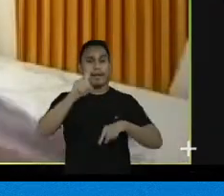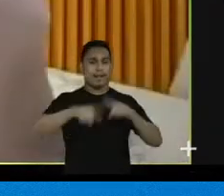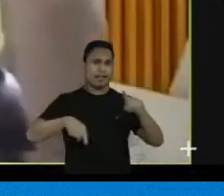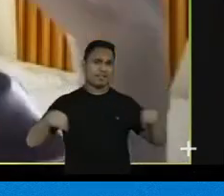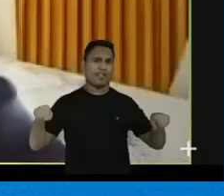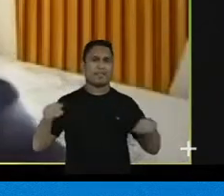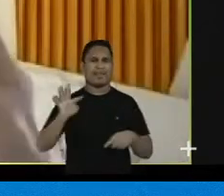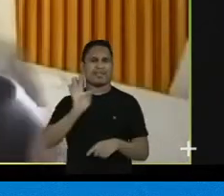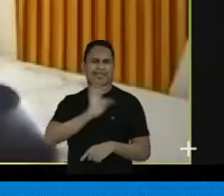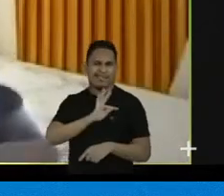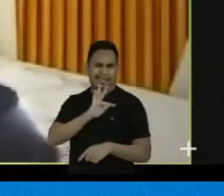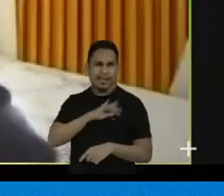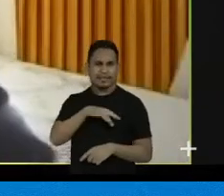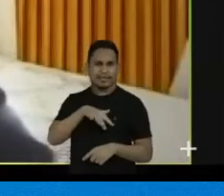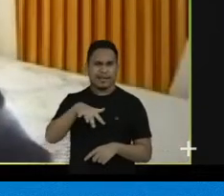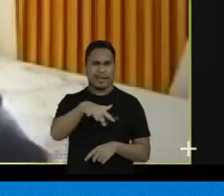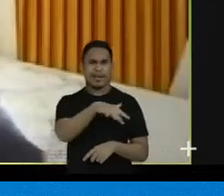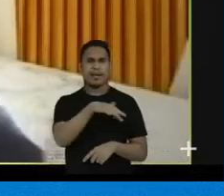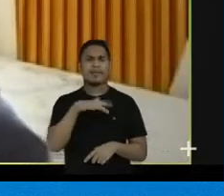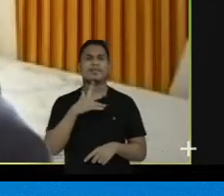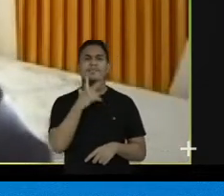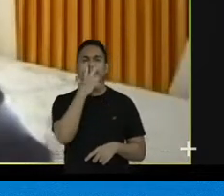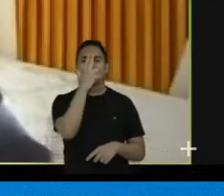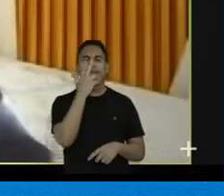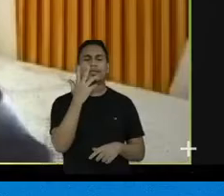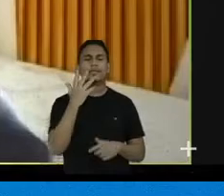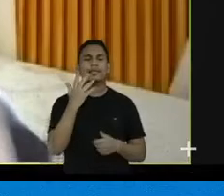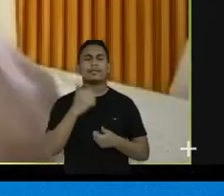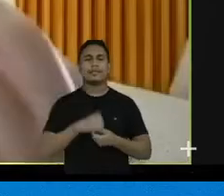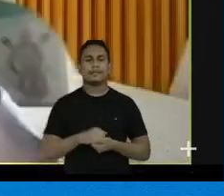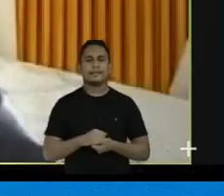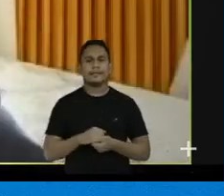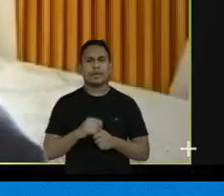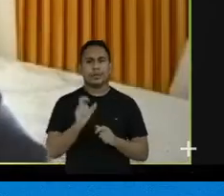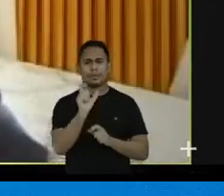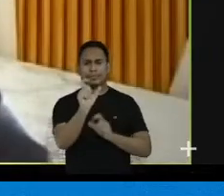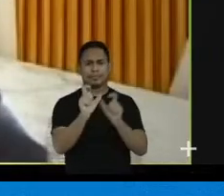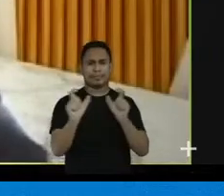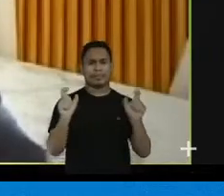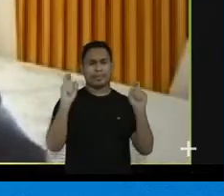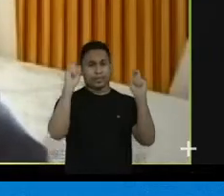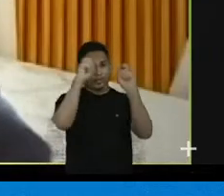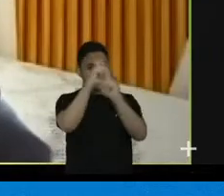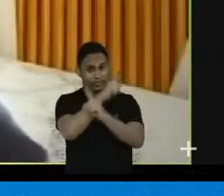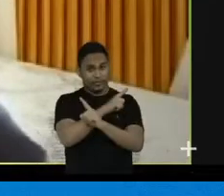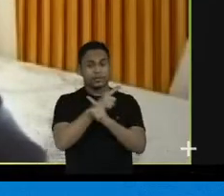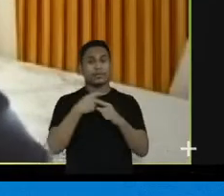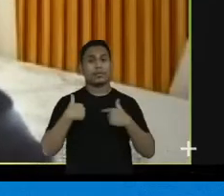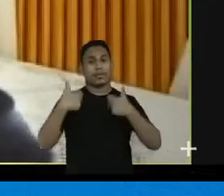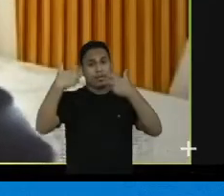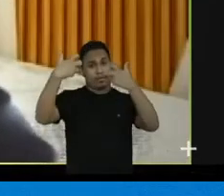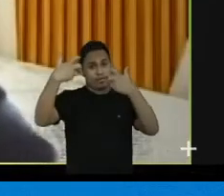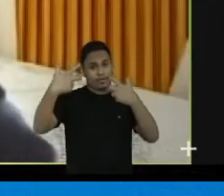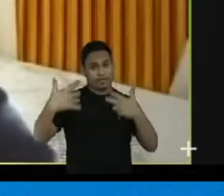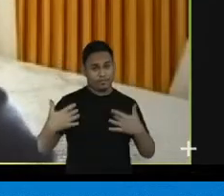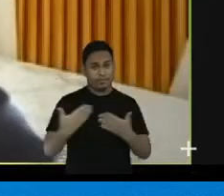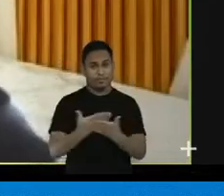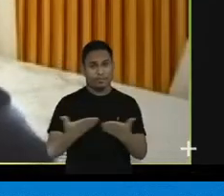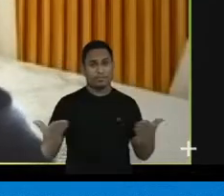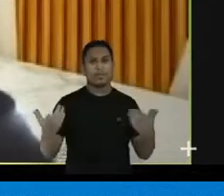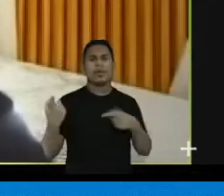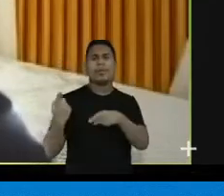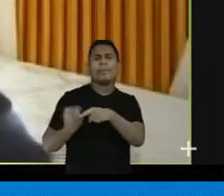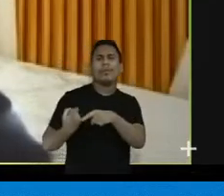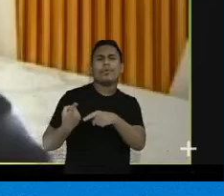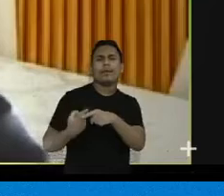parecem nomes difíceis, e eu fiz isso de forma muito intencional. Por que eu fiz isso? Porque vocês